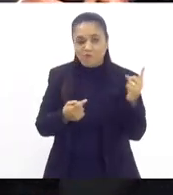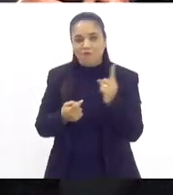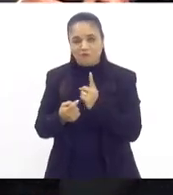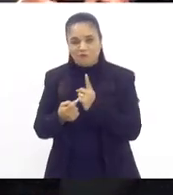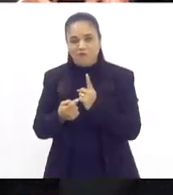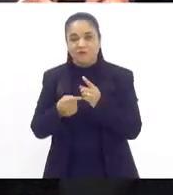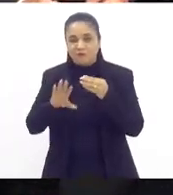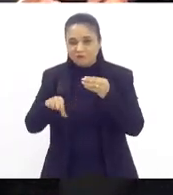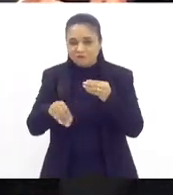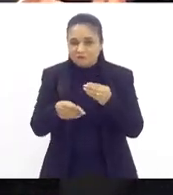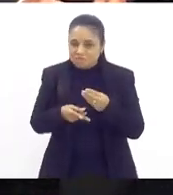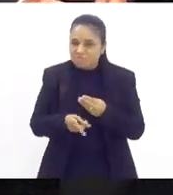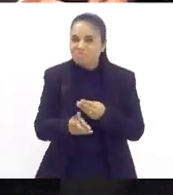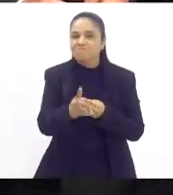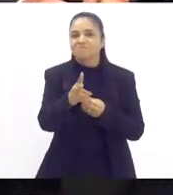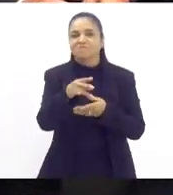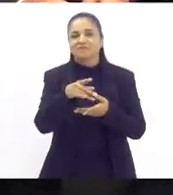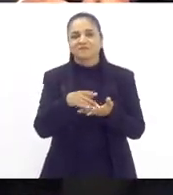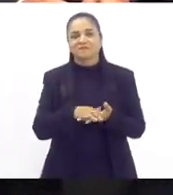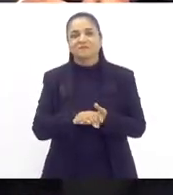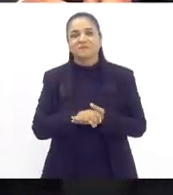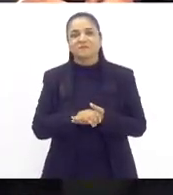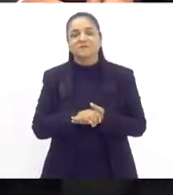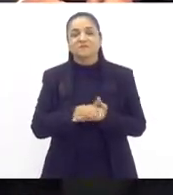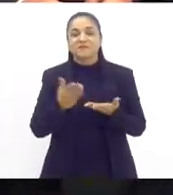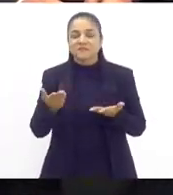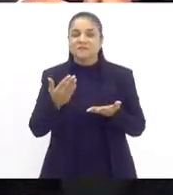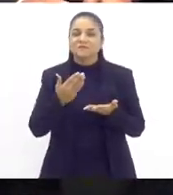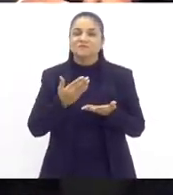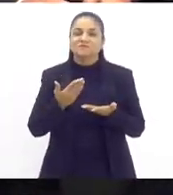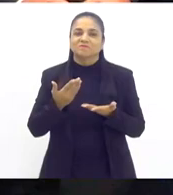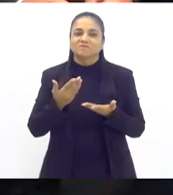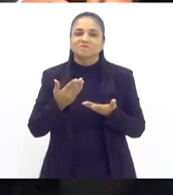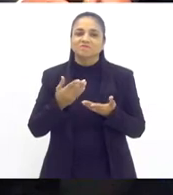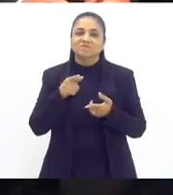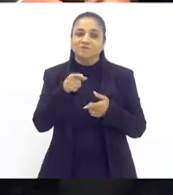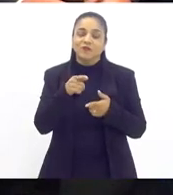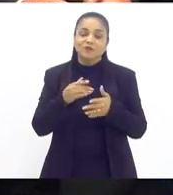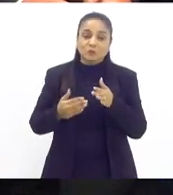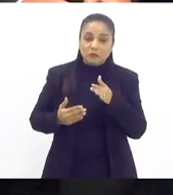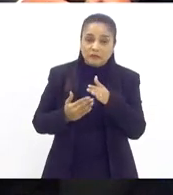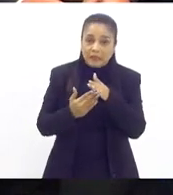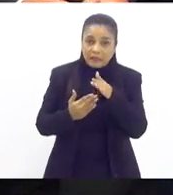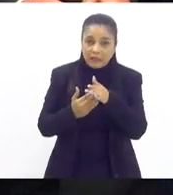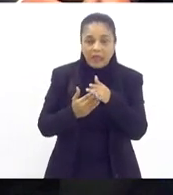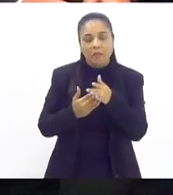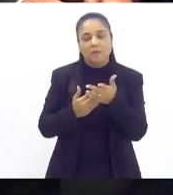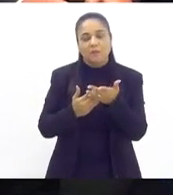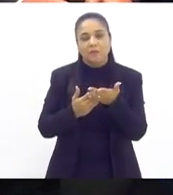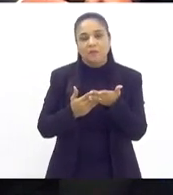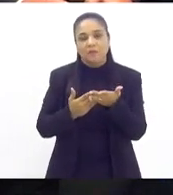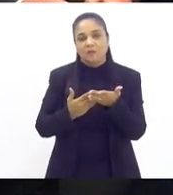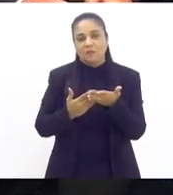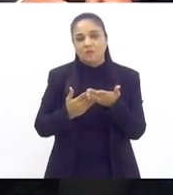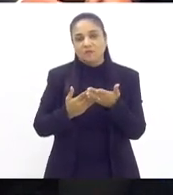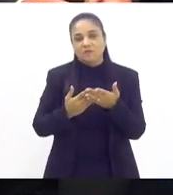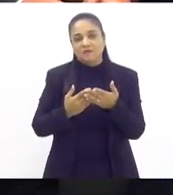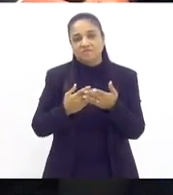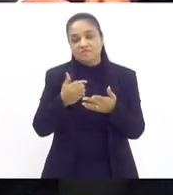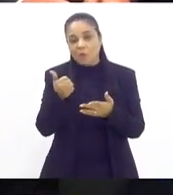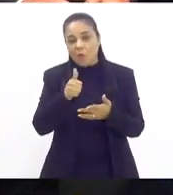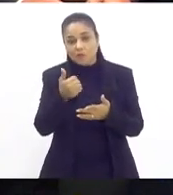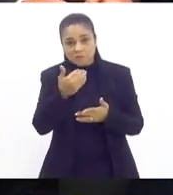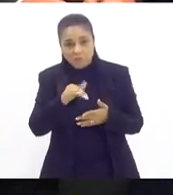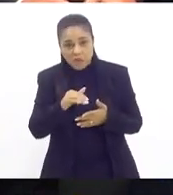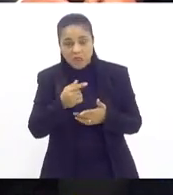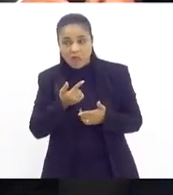Vamos emendar, secretário. E eu estou aqui dizendo da sua limitação de tempo de ter que deixar aqui, porque tem outro